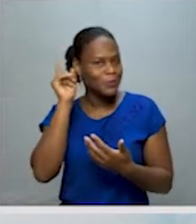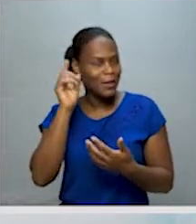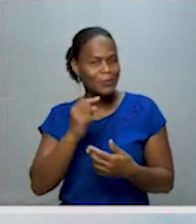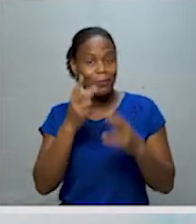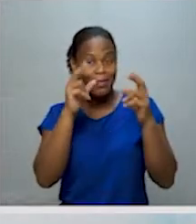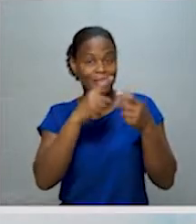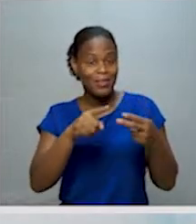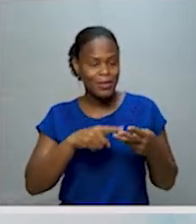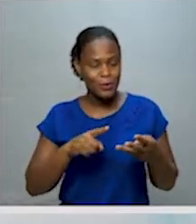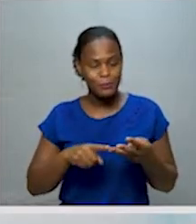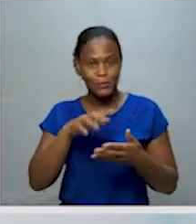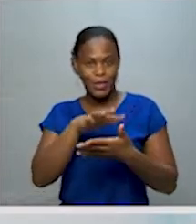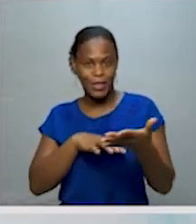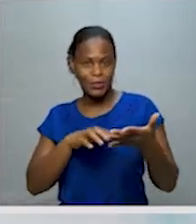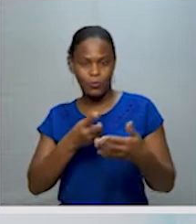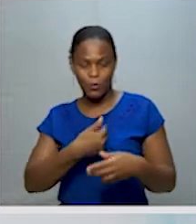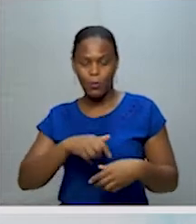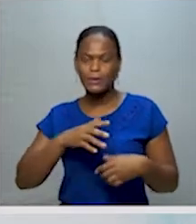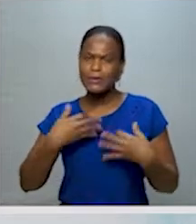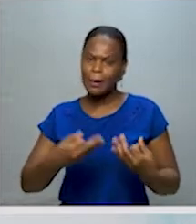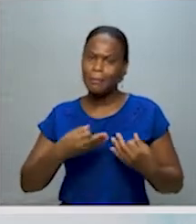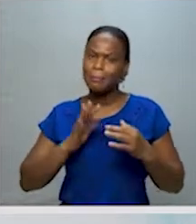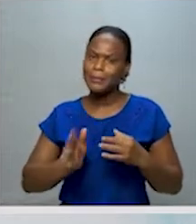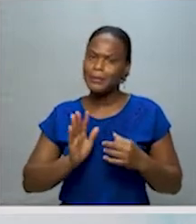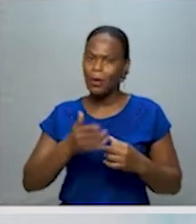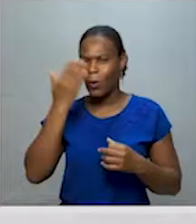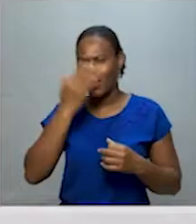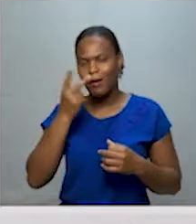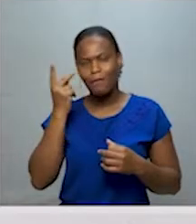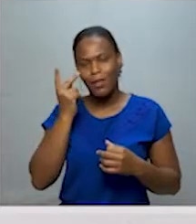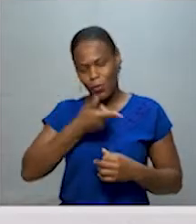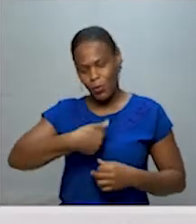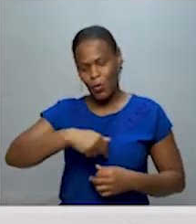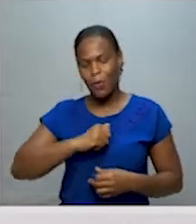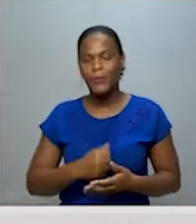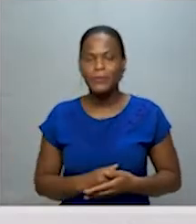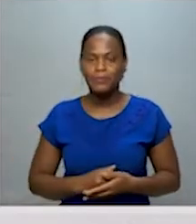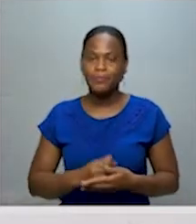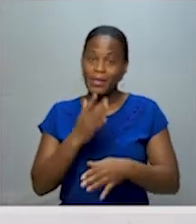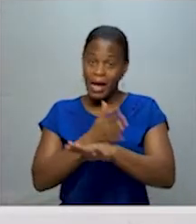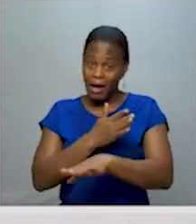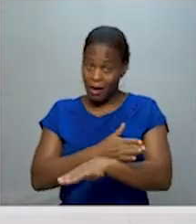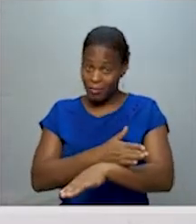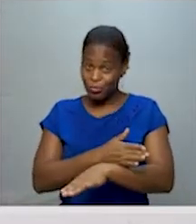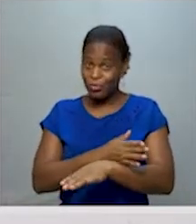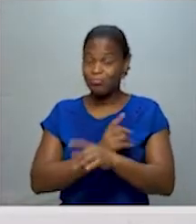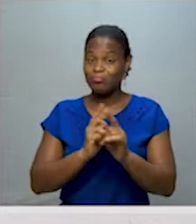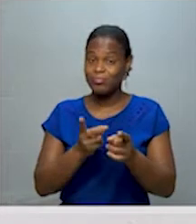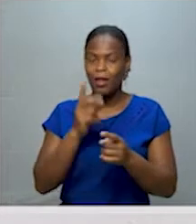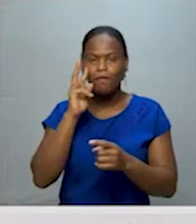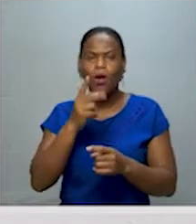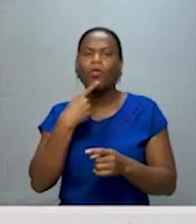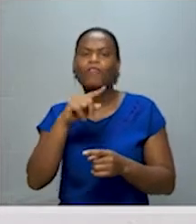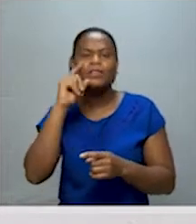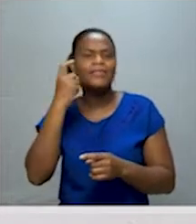a tipologia de texto que nós precisamos sempre no nosso dia a dia, na nossa vida. Antes de avançarmos, vamos recapitular